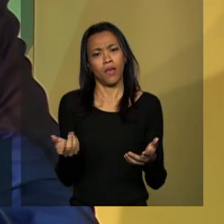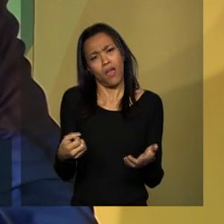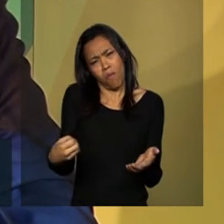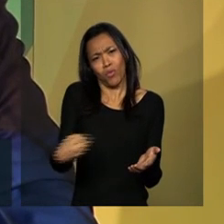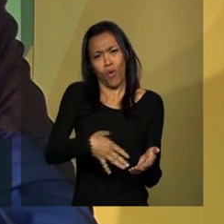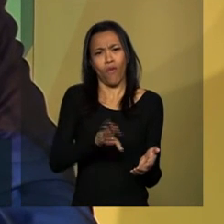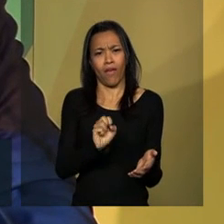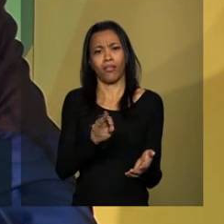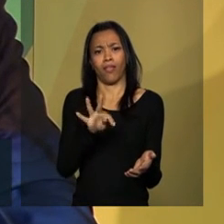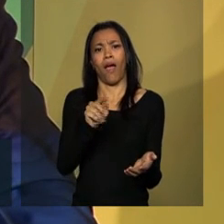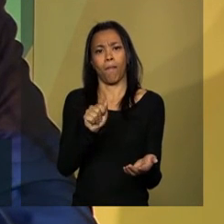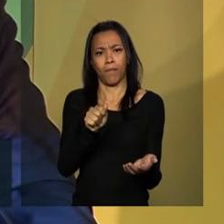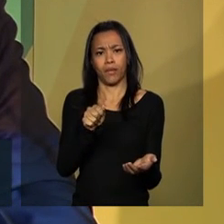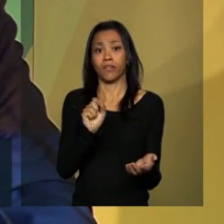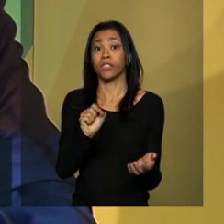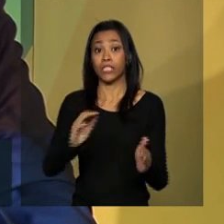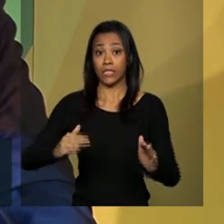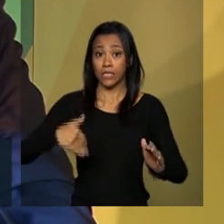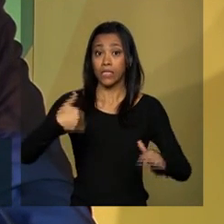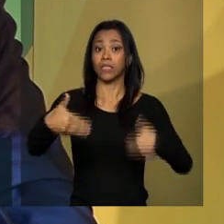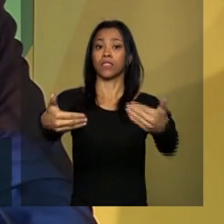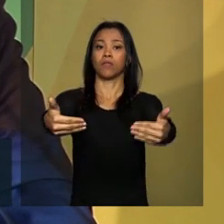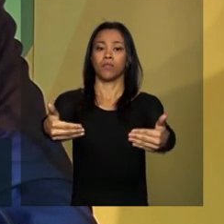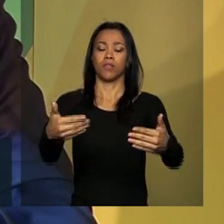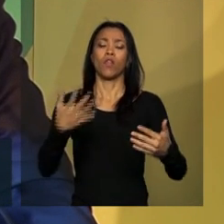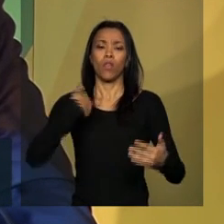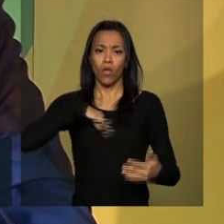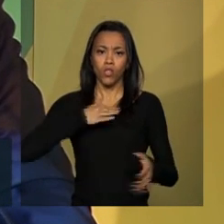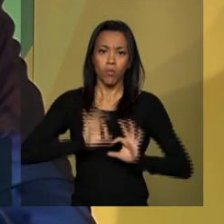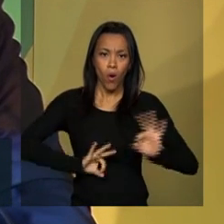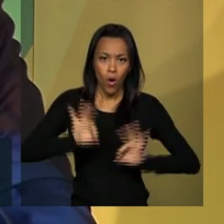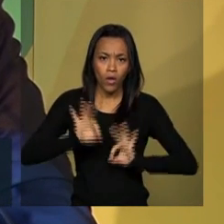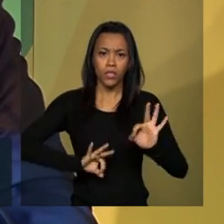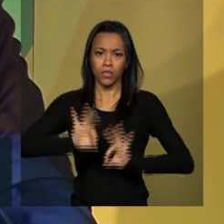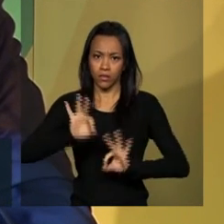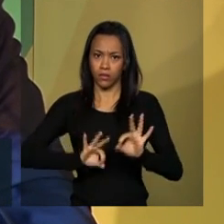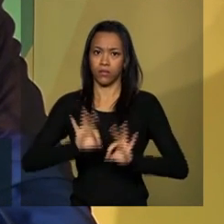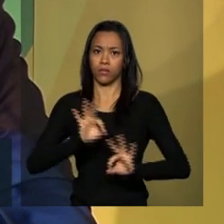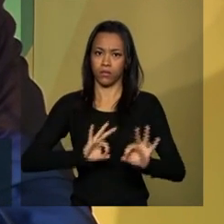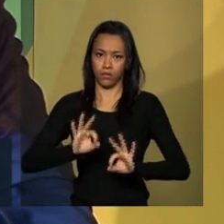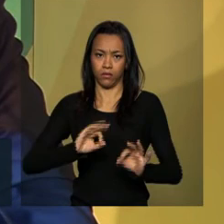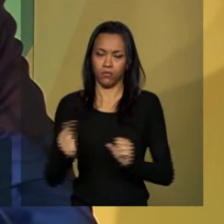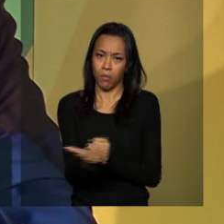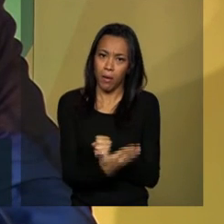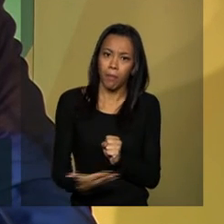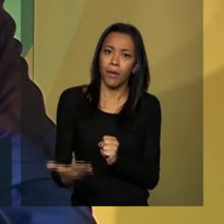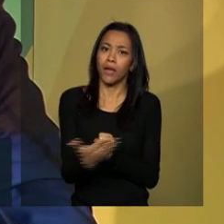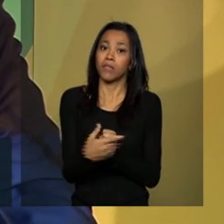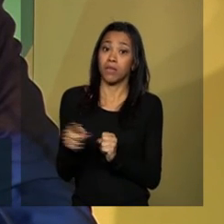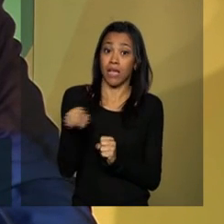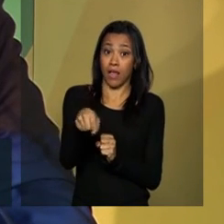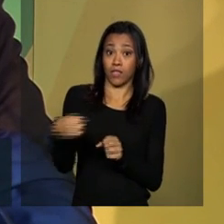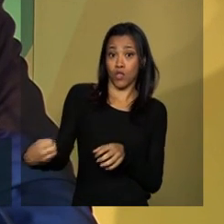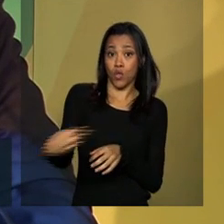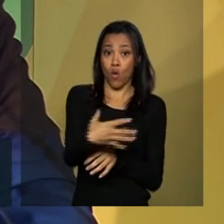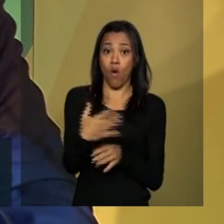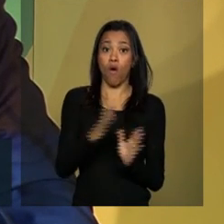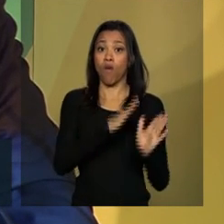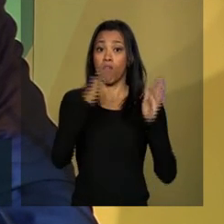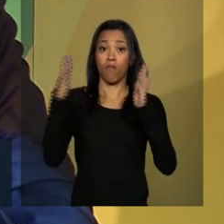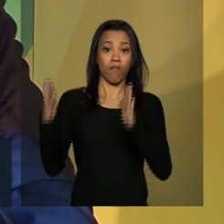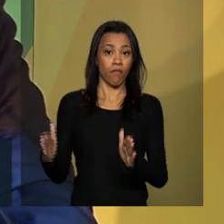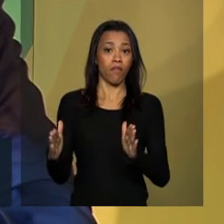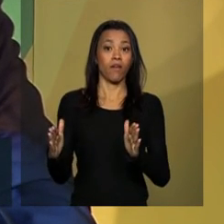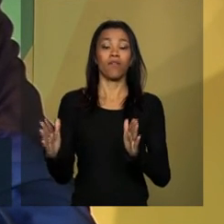uma nova etapa de crescimento. Estamos tentando criar a base para essa nova fase de crescimento.